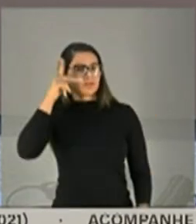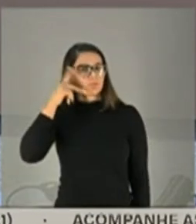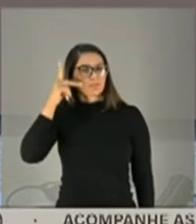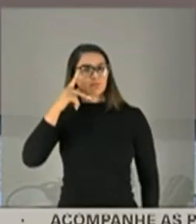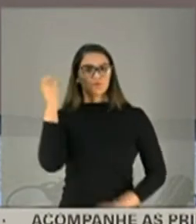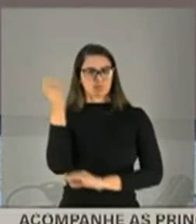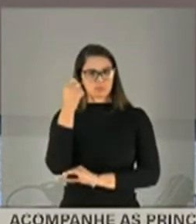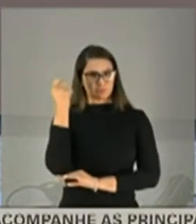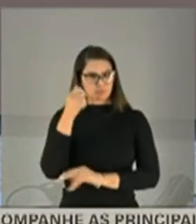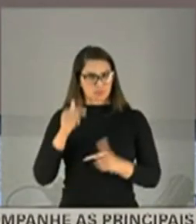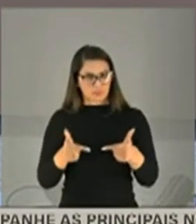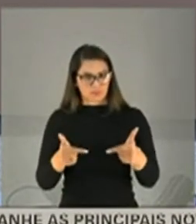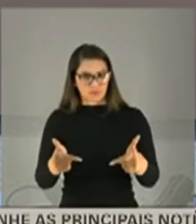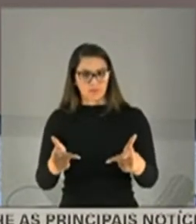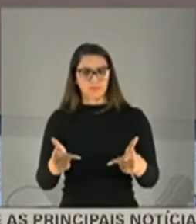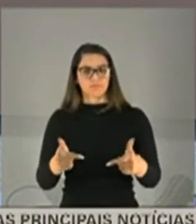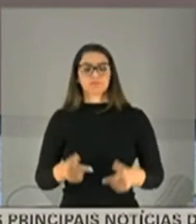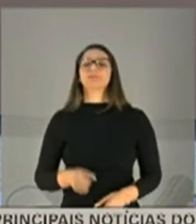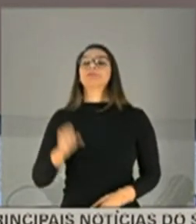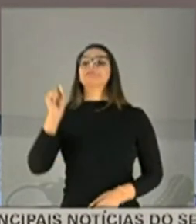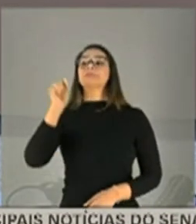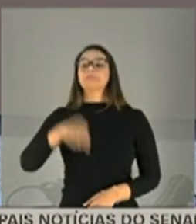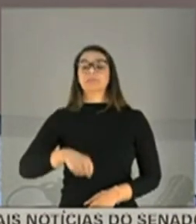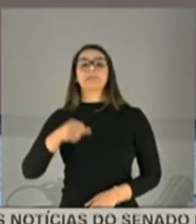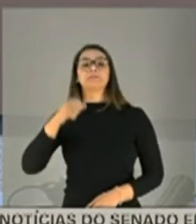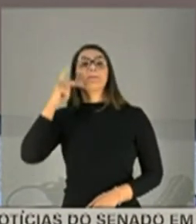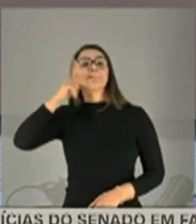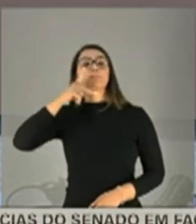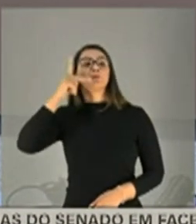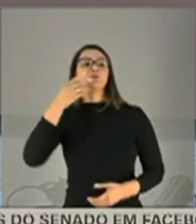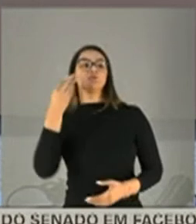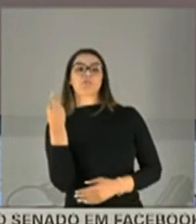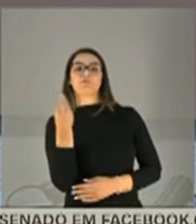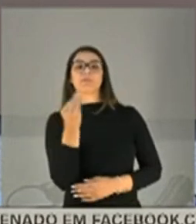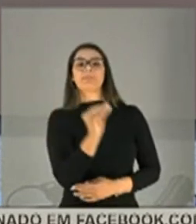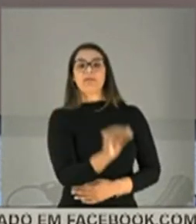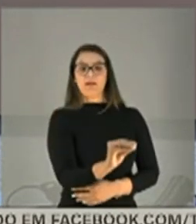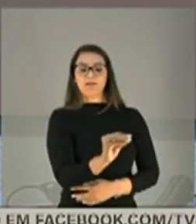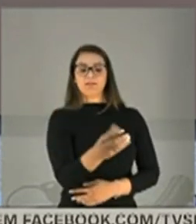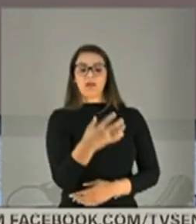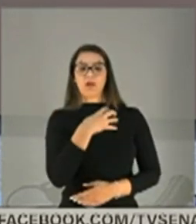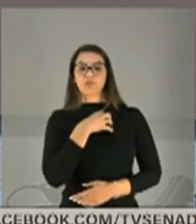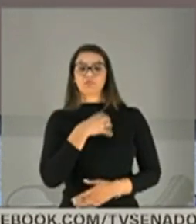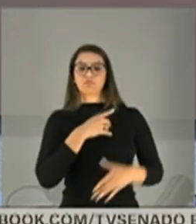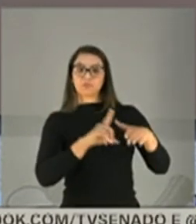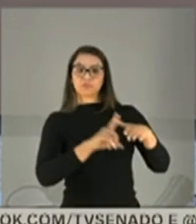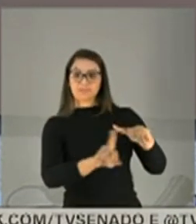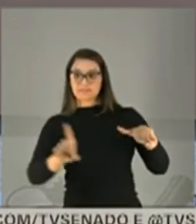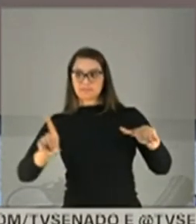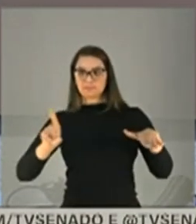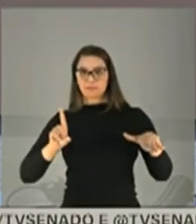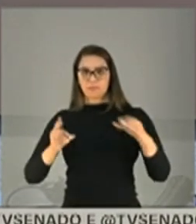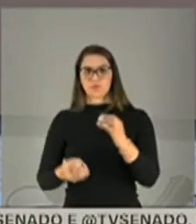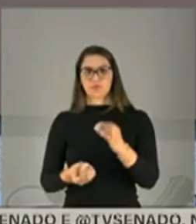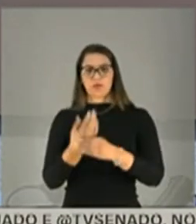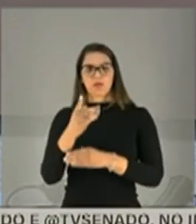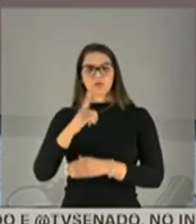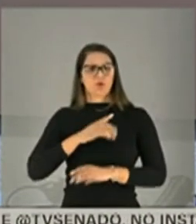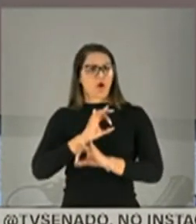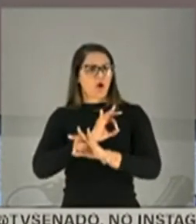Sul em relação ao enfrentamento da pandemia? Discordo da politização que foi dada ao modelo de distanciamento, que na sua origem tinha uma